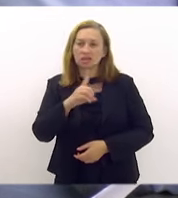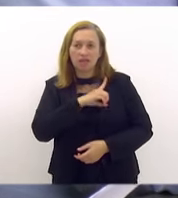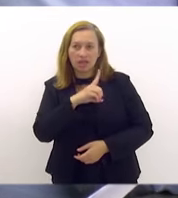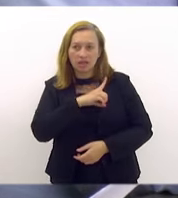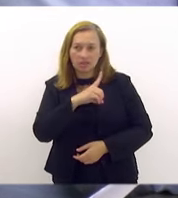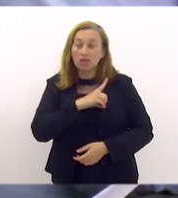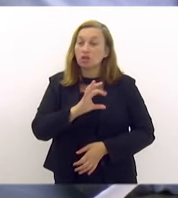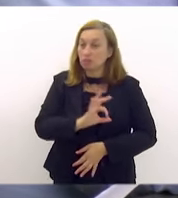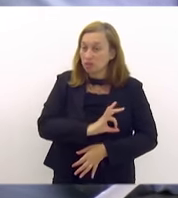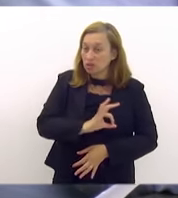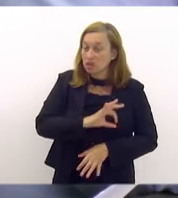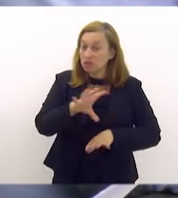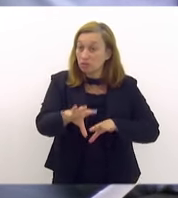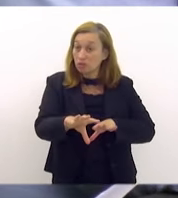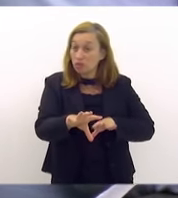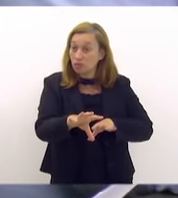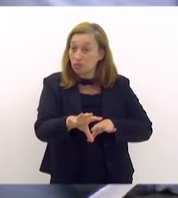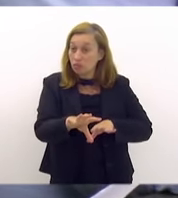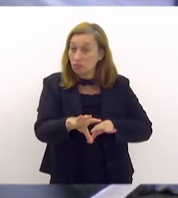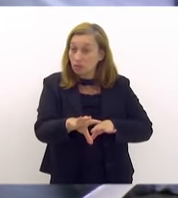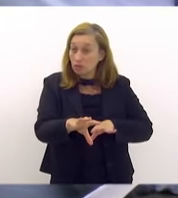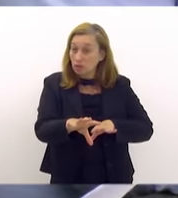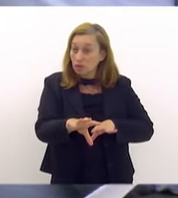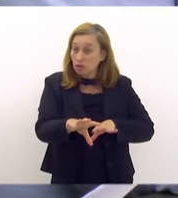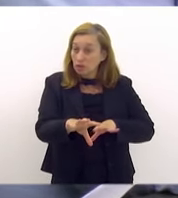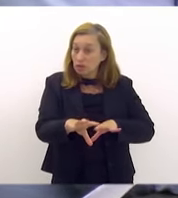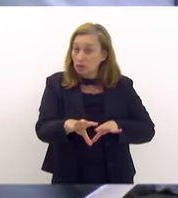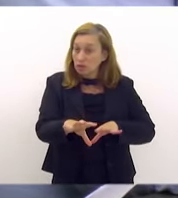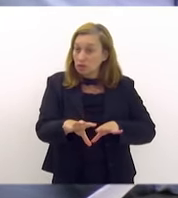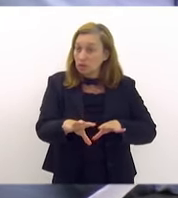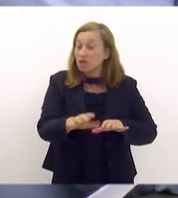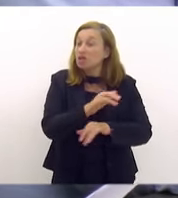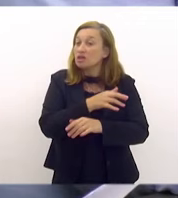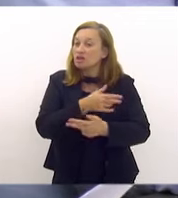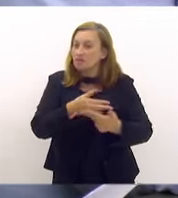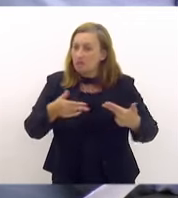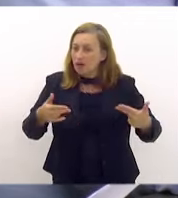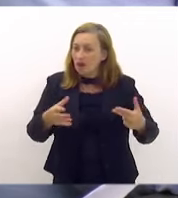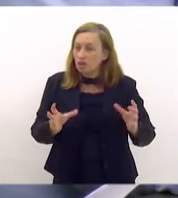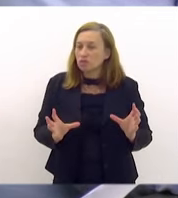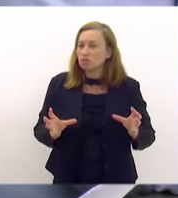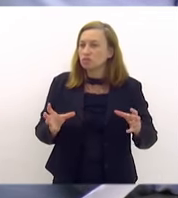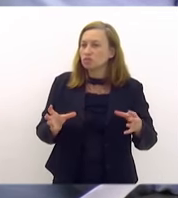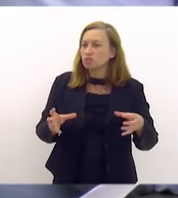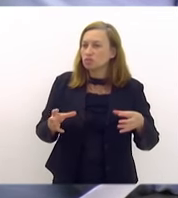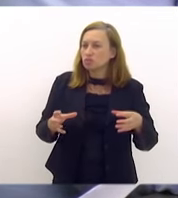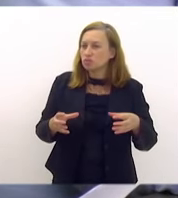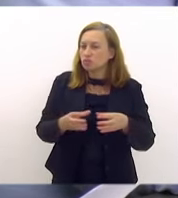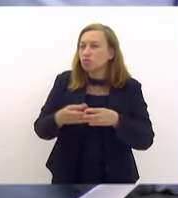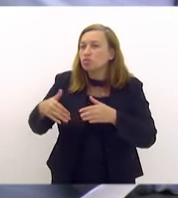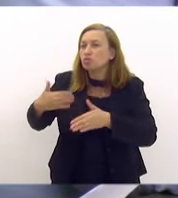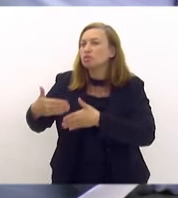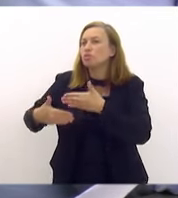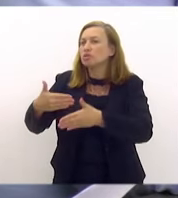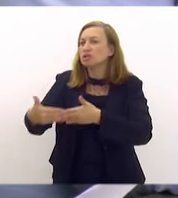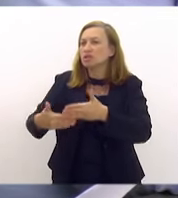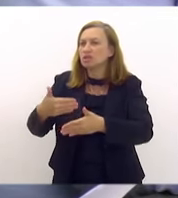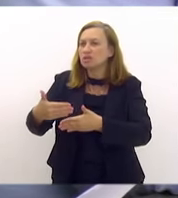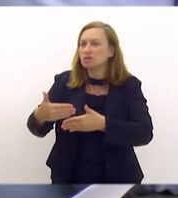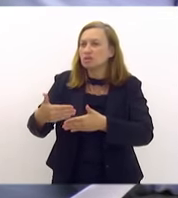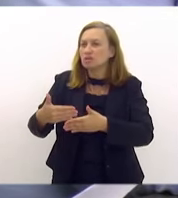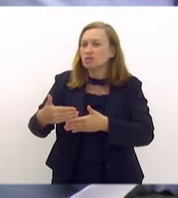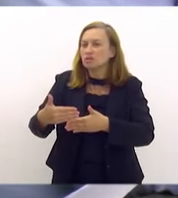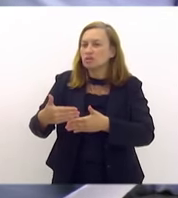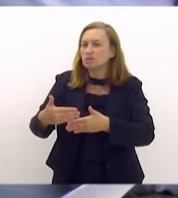polícia que são formado eh que formam né importante parte dessa desse processo de